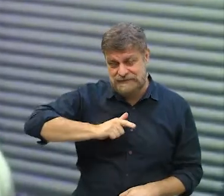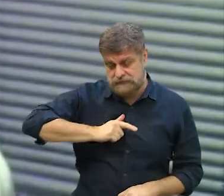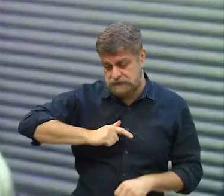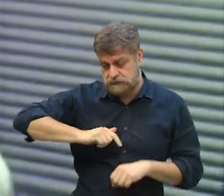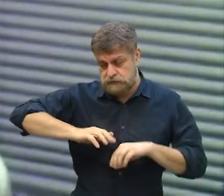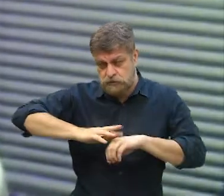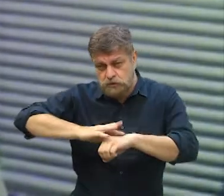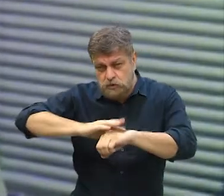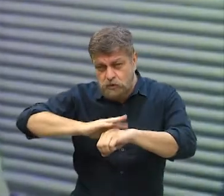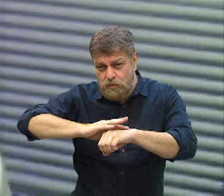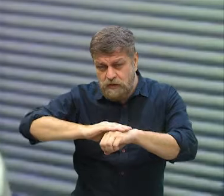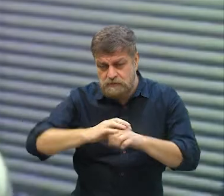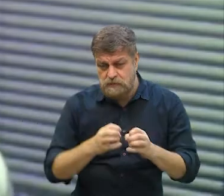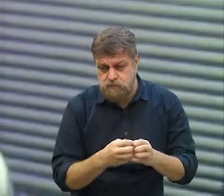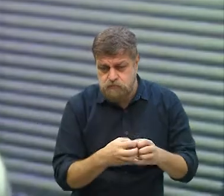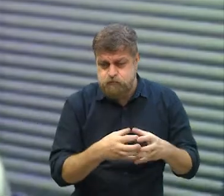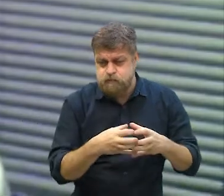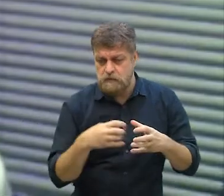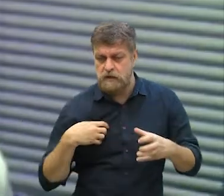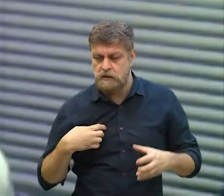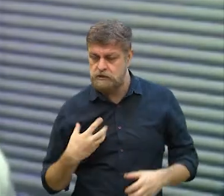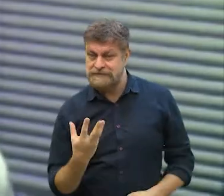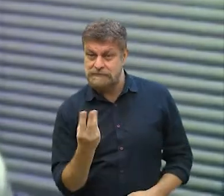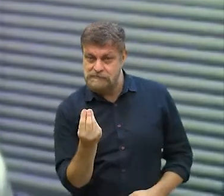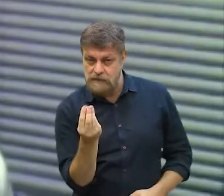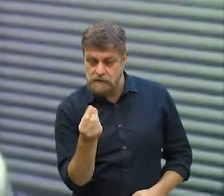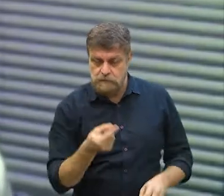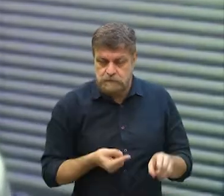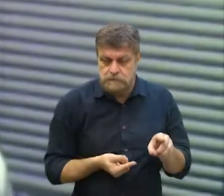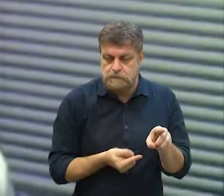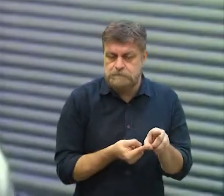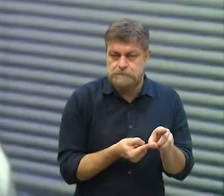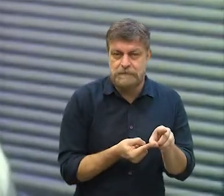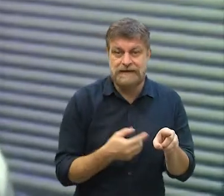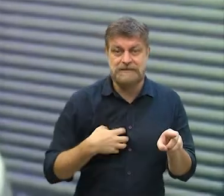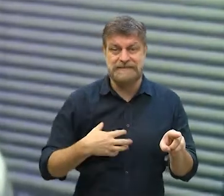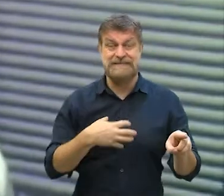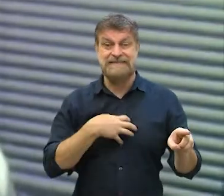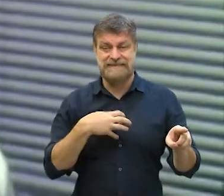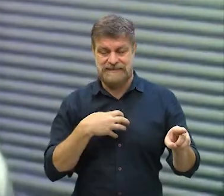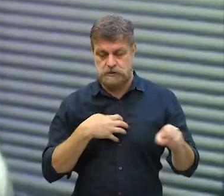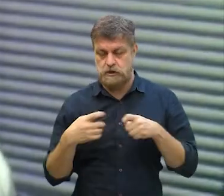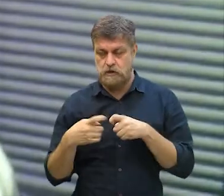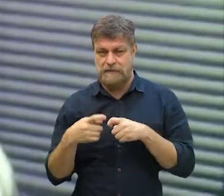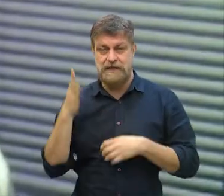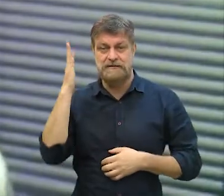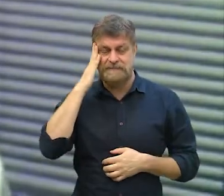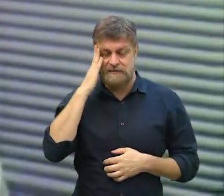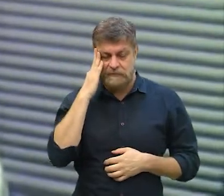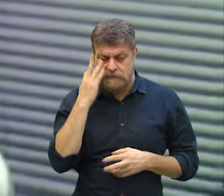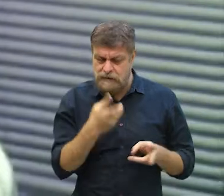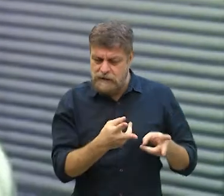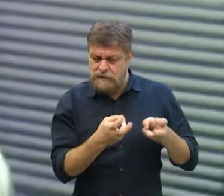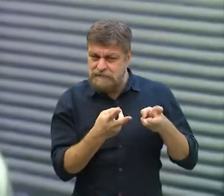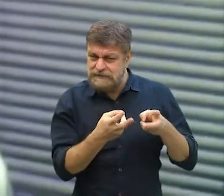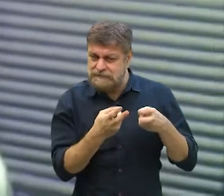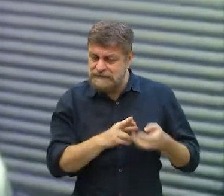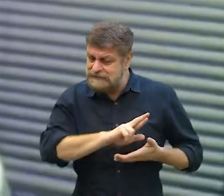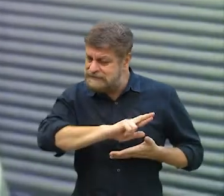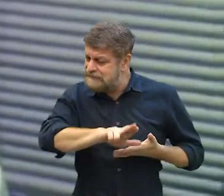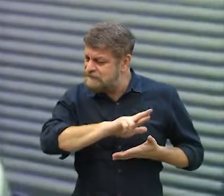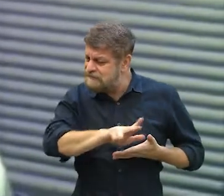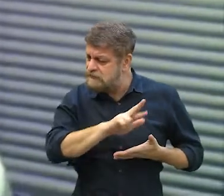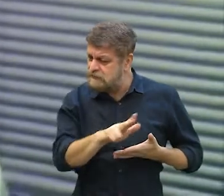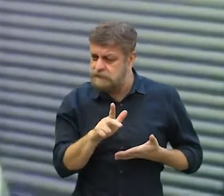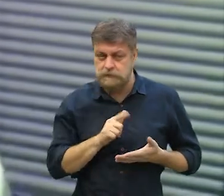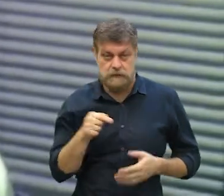alguma suspeita de infecção, alguma inflamação, a gente sente na consistência, o paciente vai ter dor nessa situação, que não é o habitual quando faz o